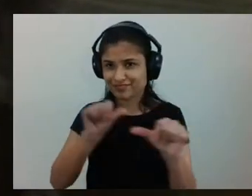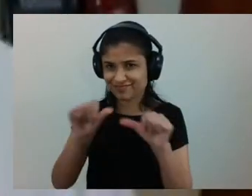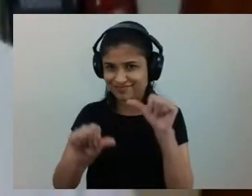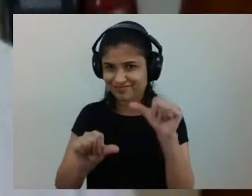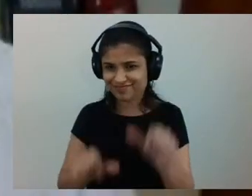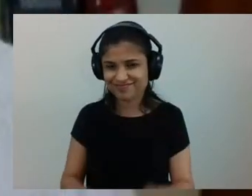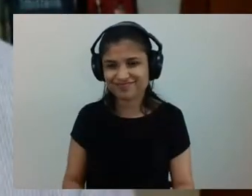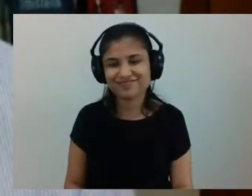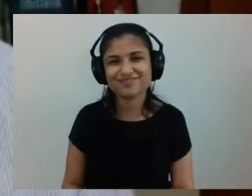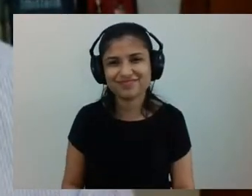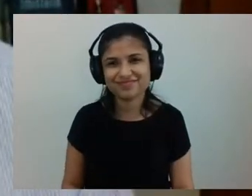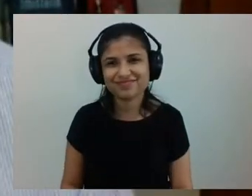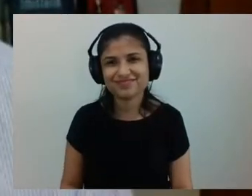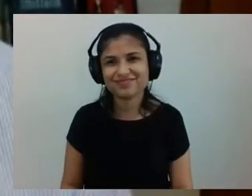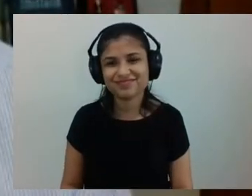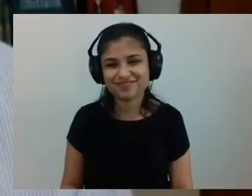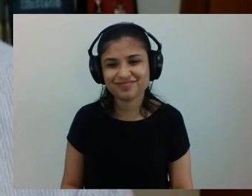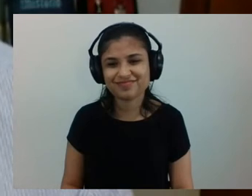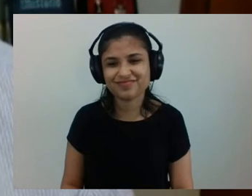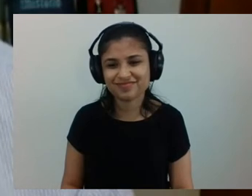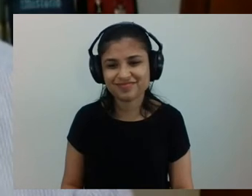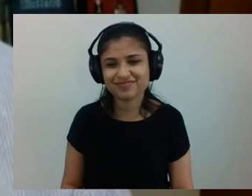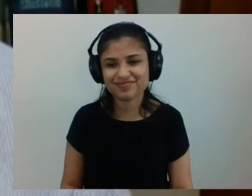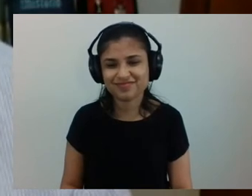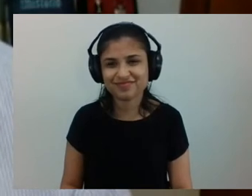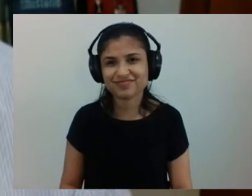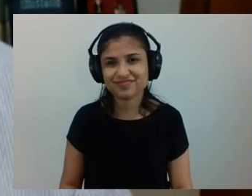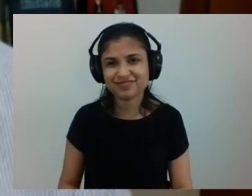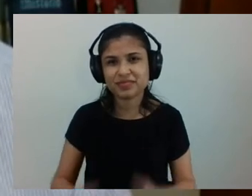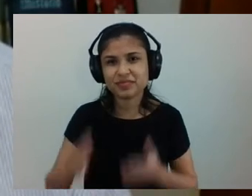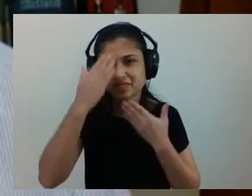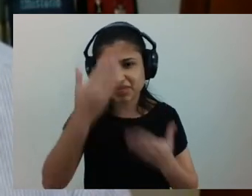Obrigado pela pergunta, isso é um tema muito caro para nós.